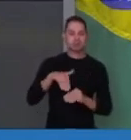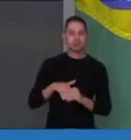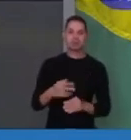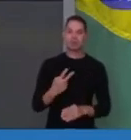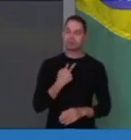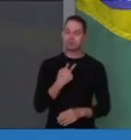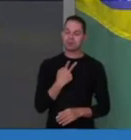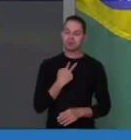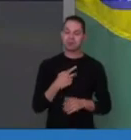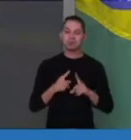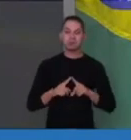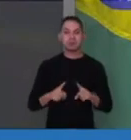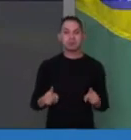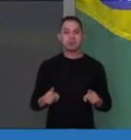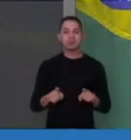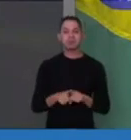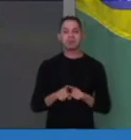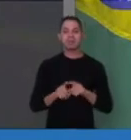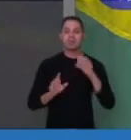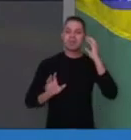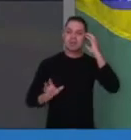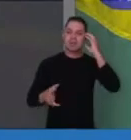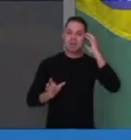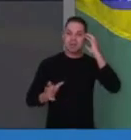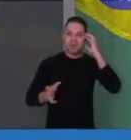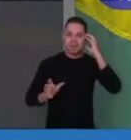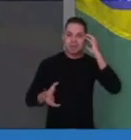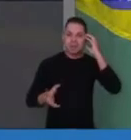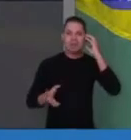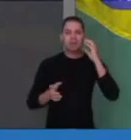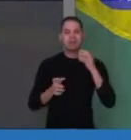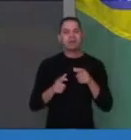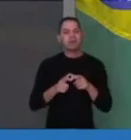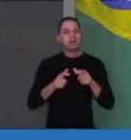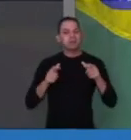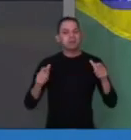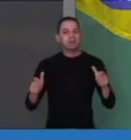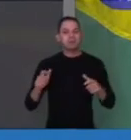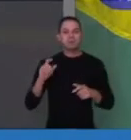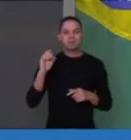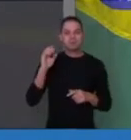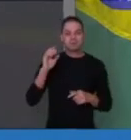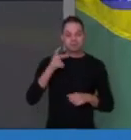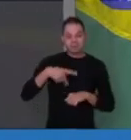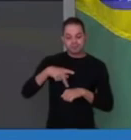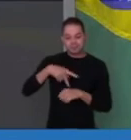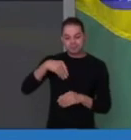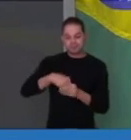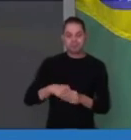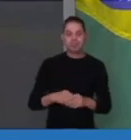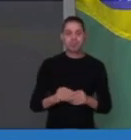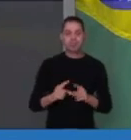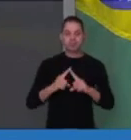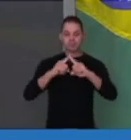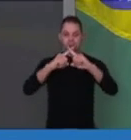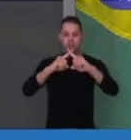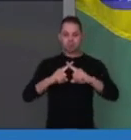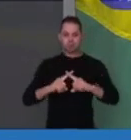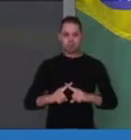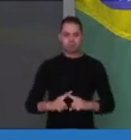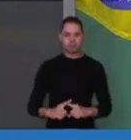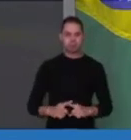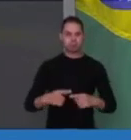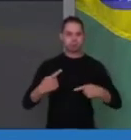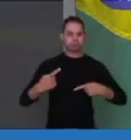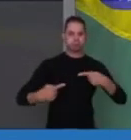não podemos ter acesso às rádios em boa parte do país. Como é que numa campanha tão acirrada você não pode ter